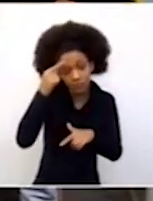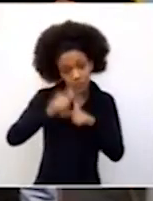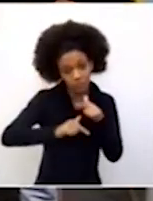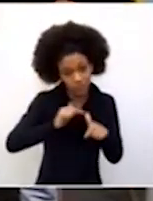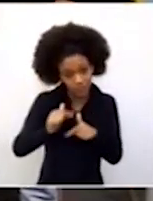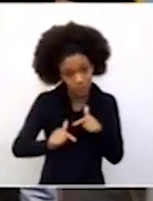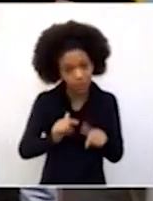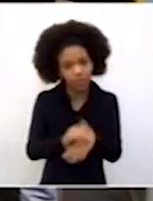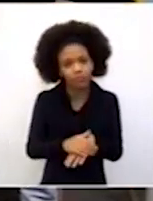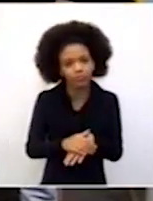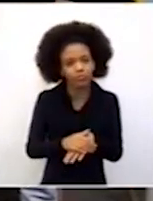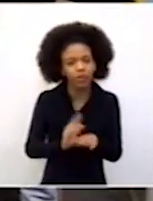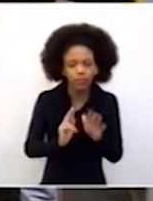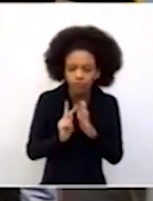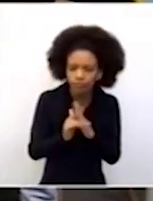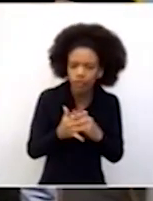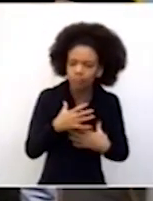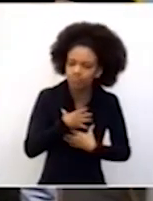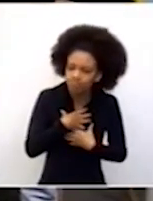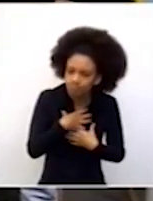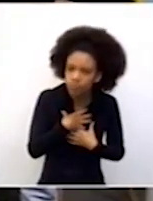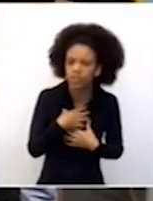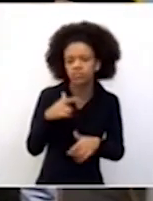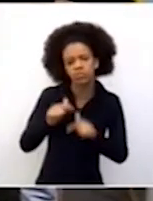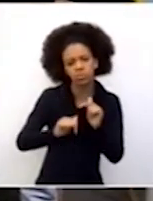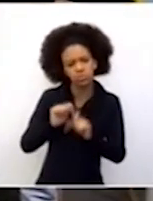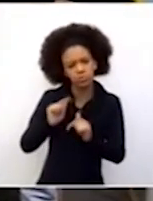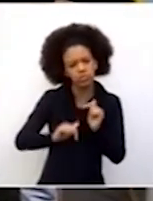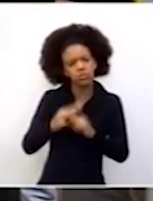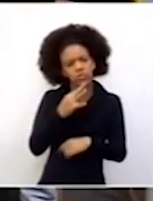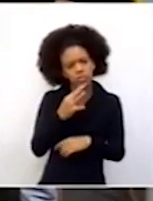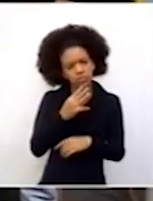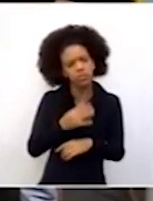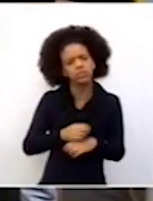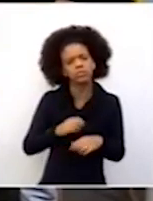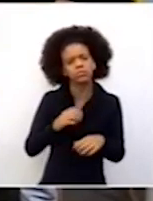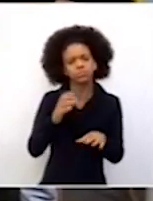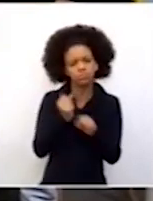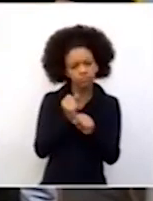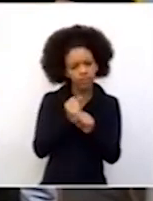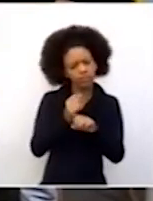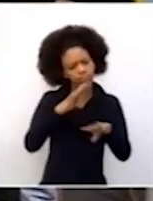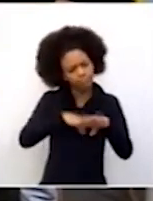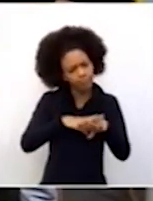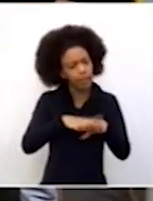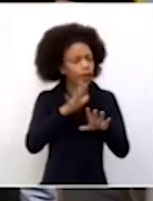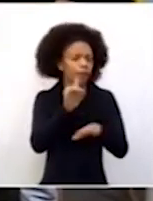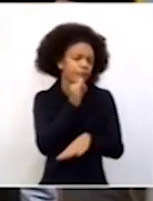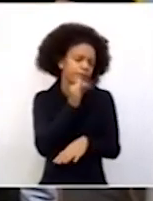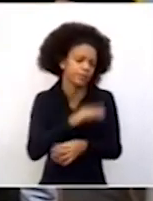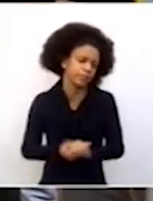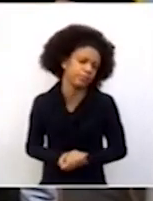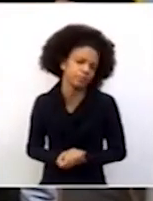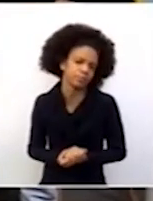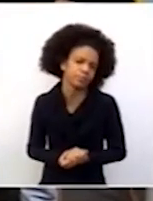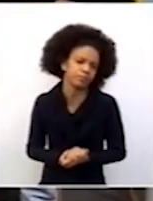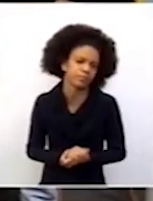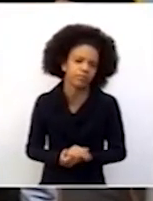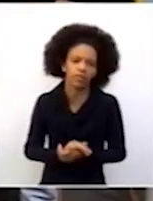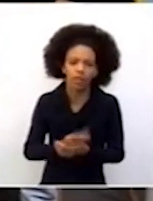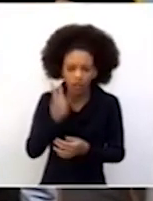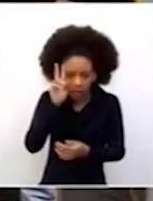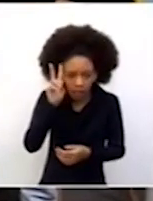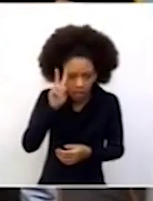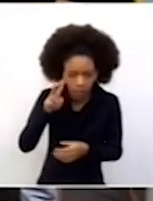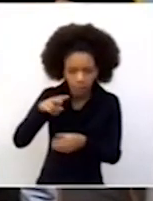várias perspectivas e de vários objetos de conhecimento matemático, né? Nós podemos, por exemplo, né, lembrar aqui uma garrafinha d'água,